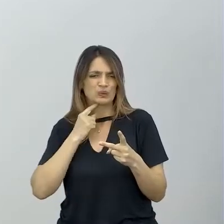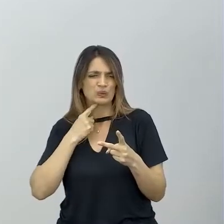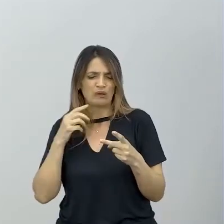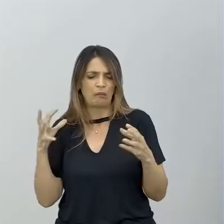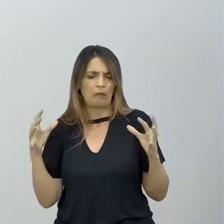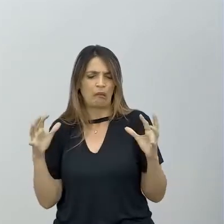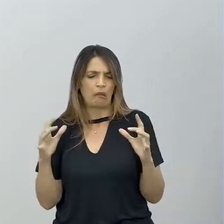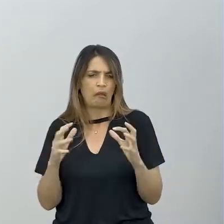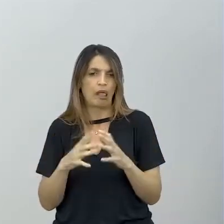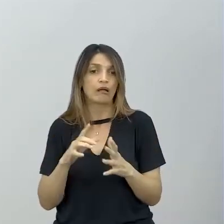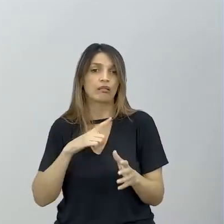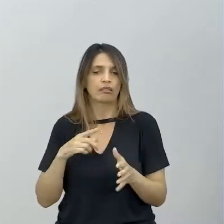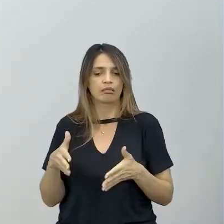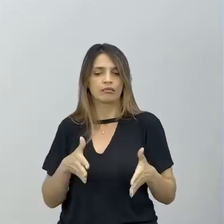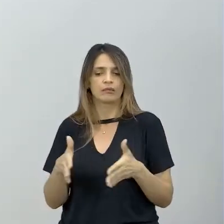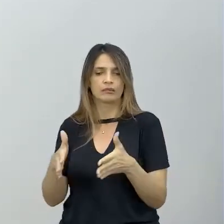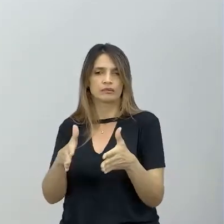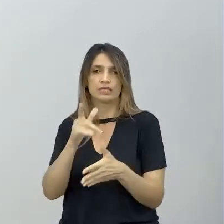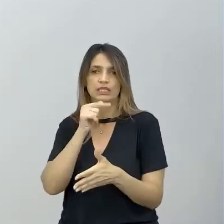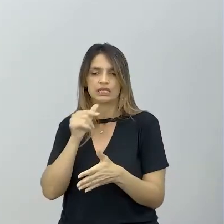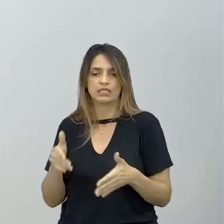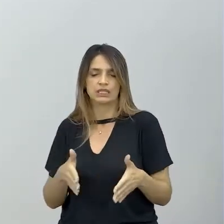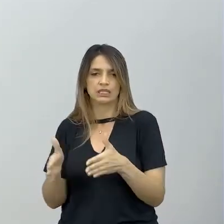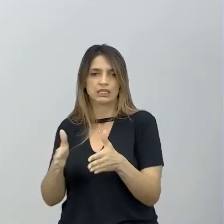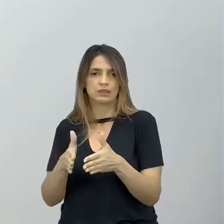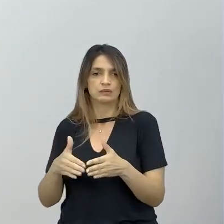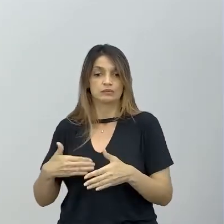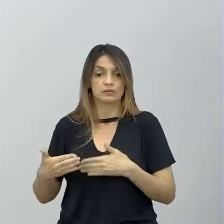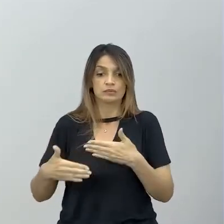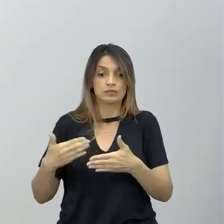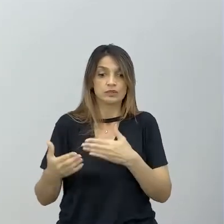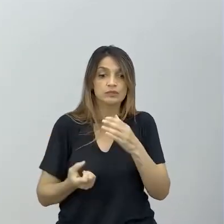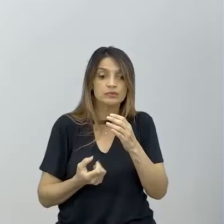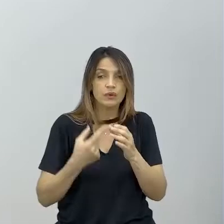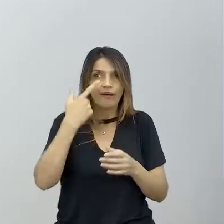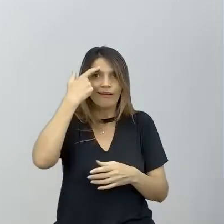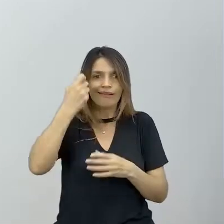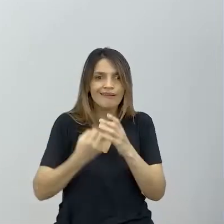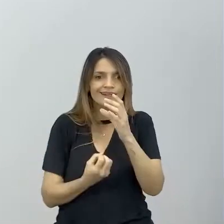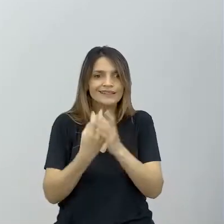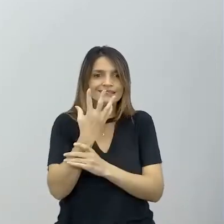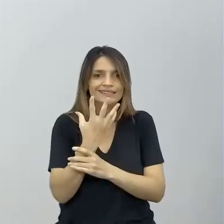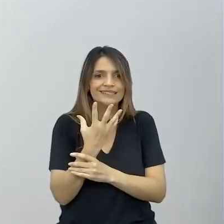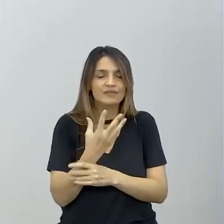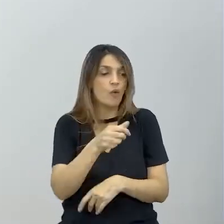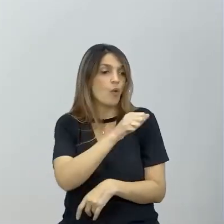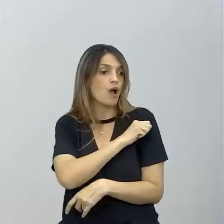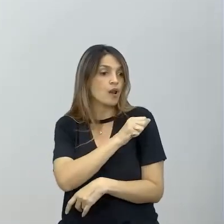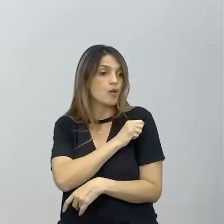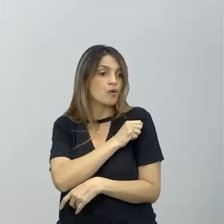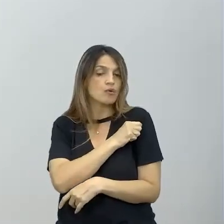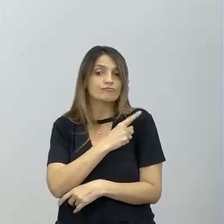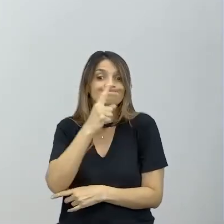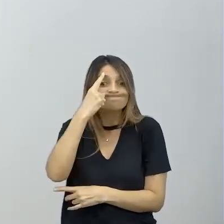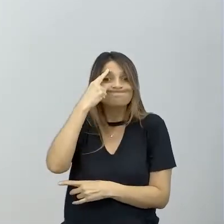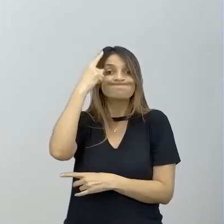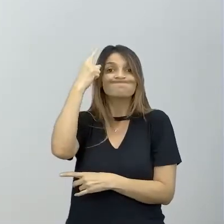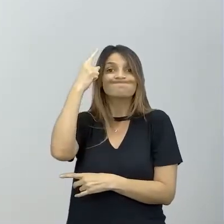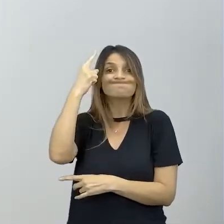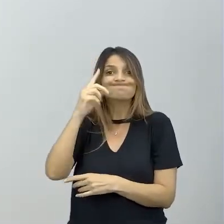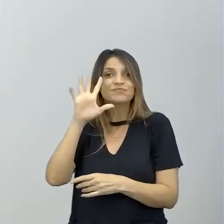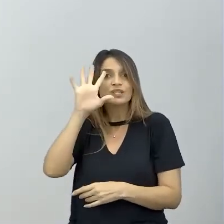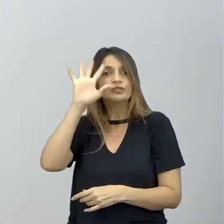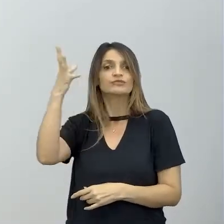temos este córrego. No processo criativo, o estudante ele pode criar aqui uma solução. Então o que pode ser essa solução? Ele